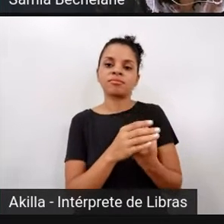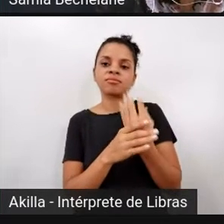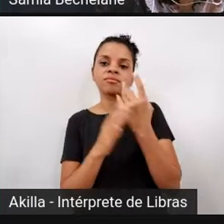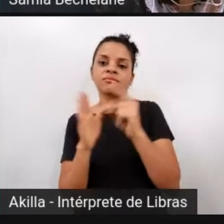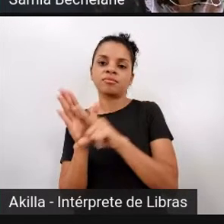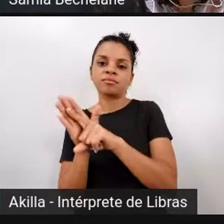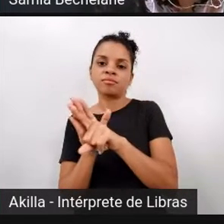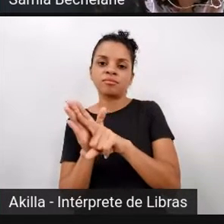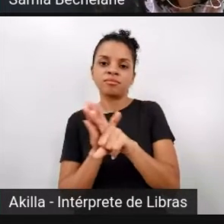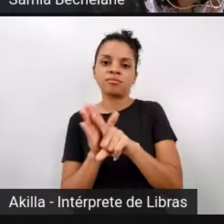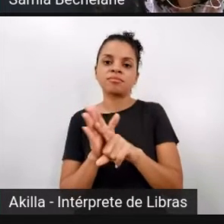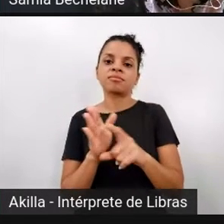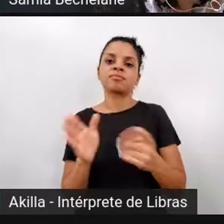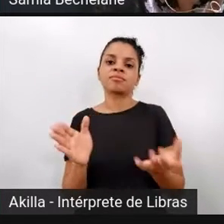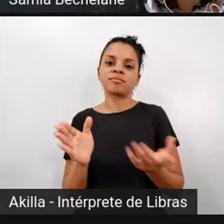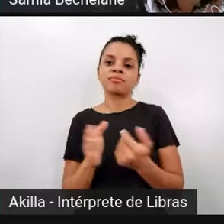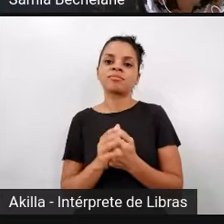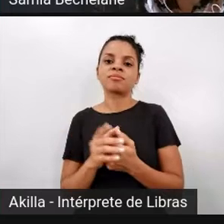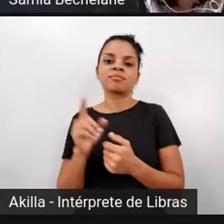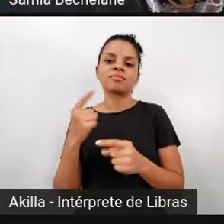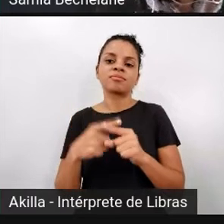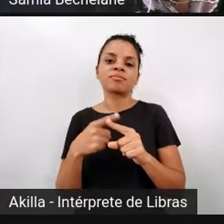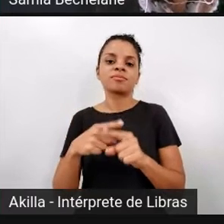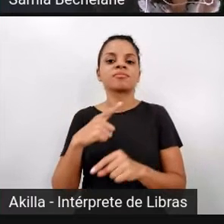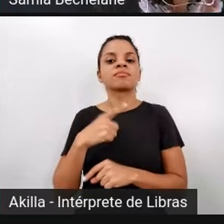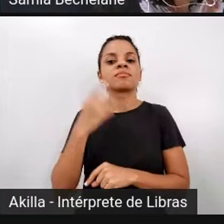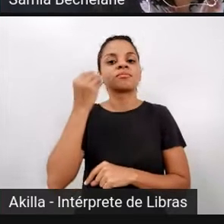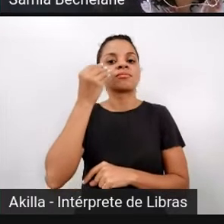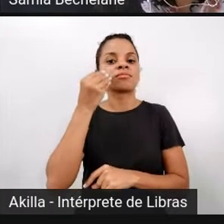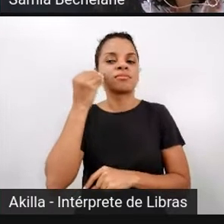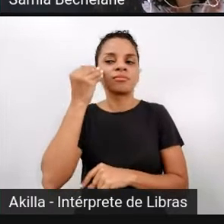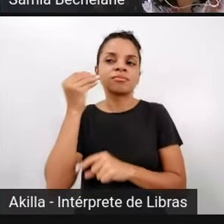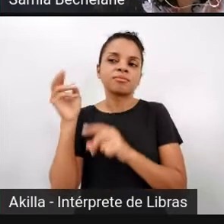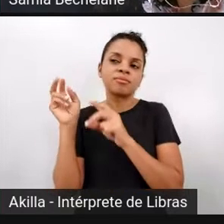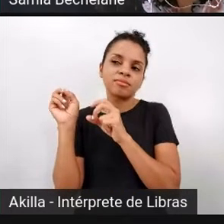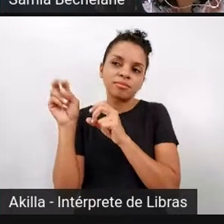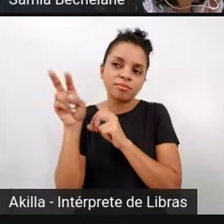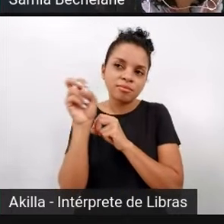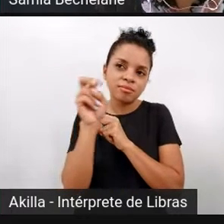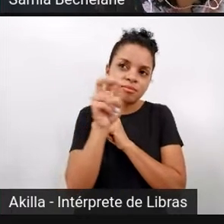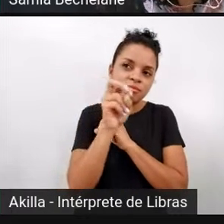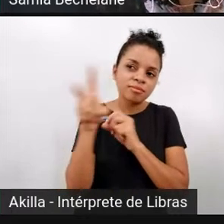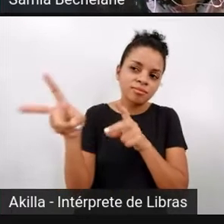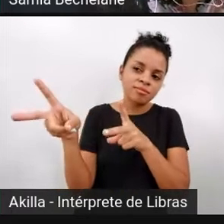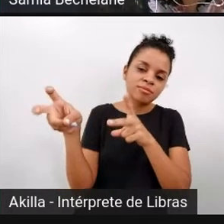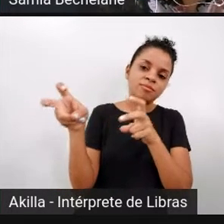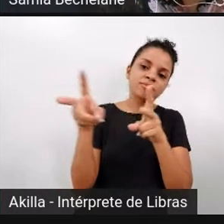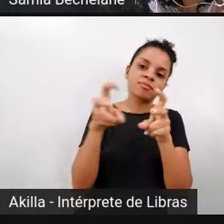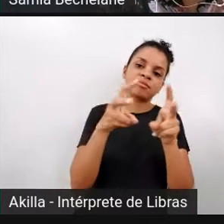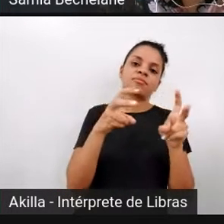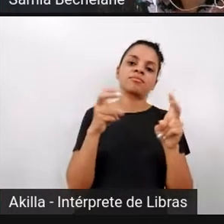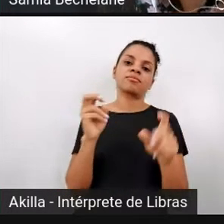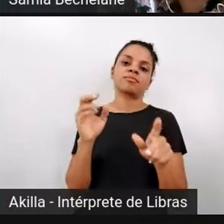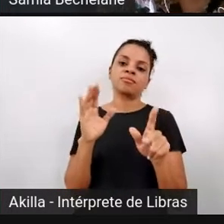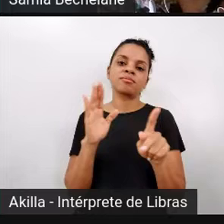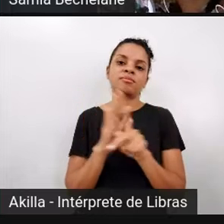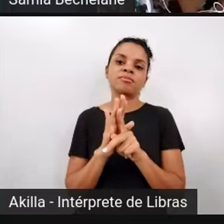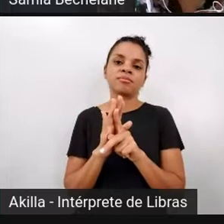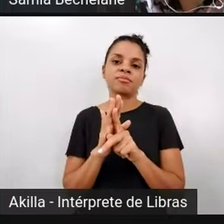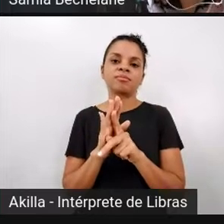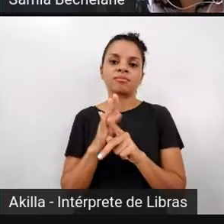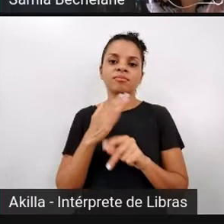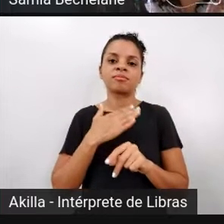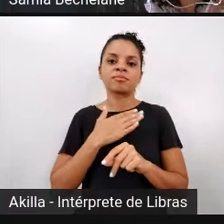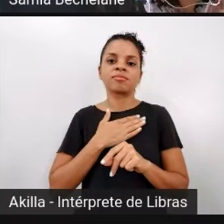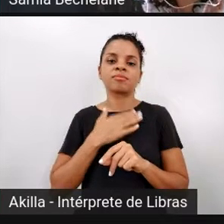meu lugar, esse lugar triplo, que a própria Cris, num artigo com Sara Nunes, fala,